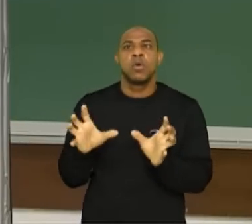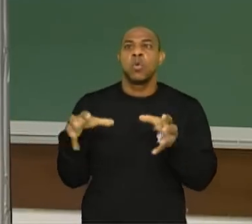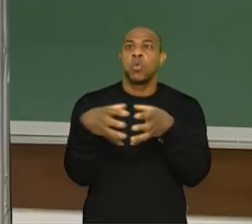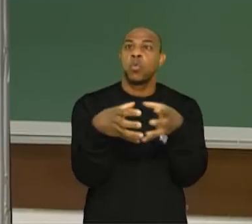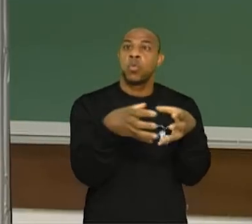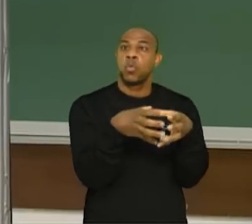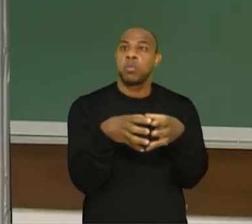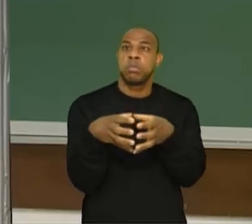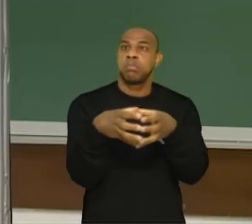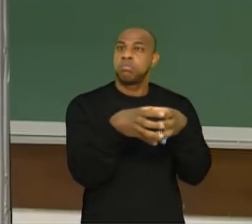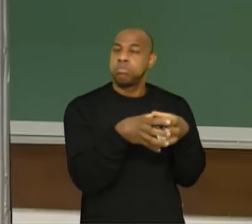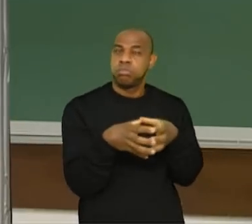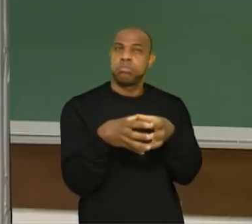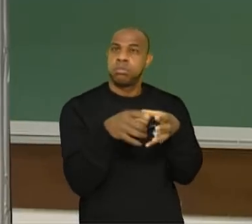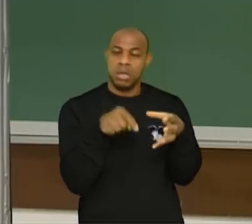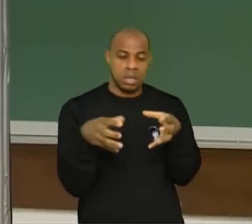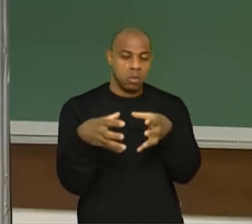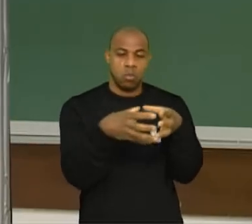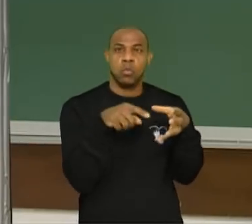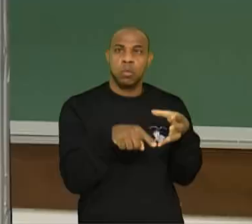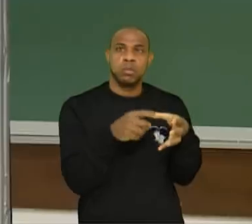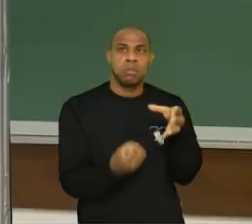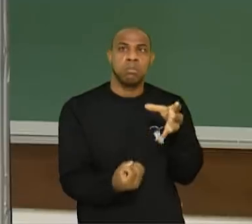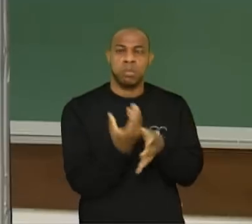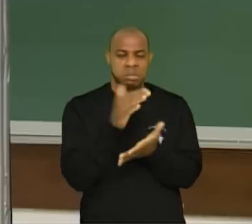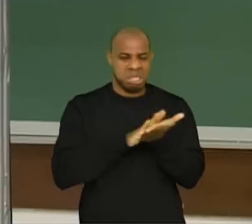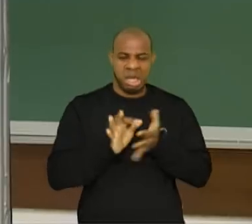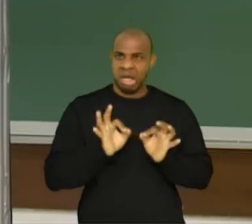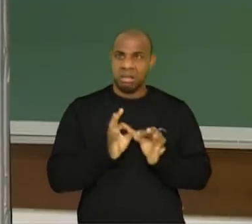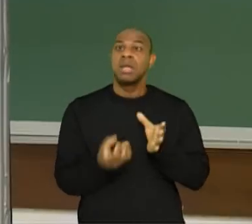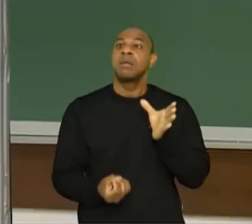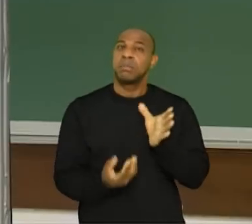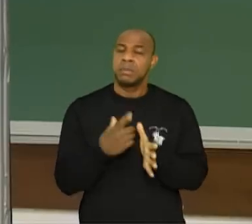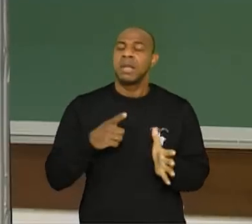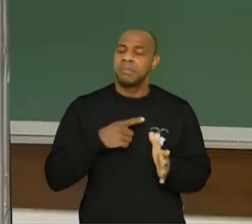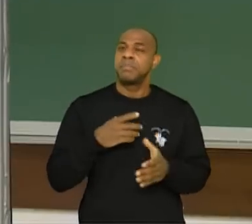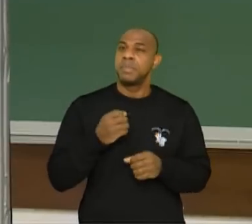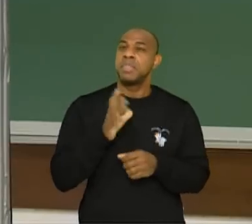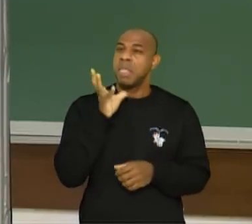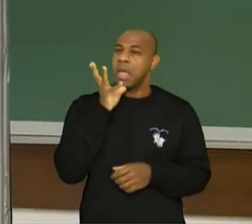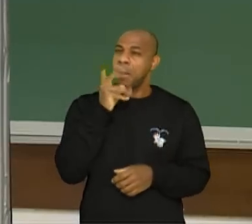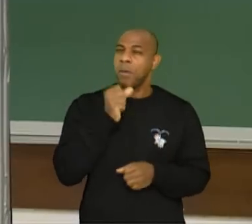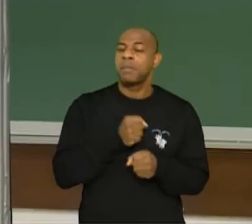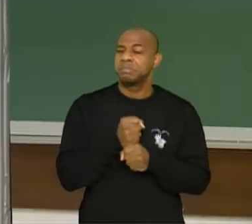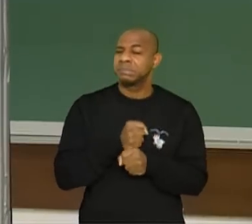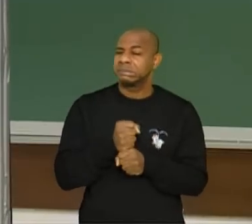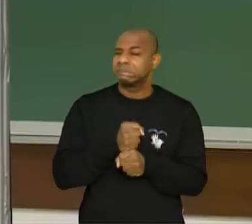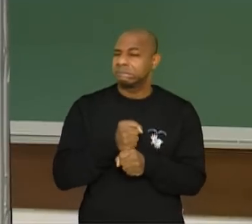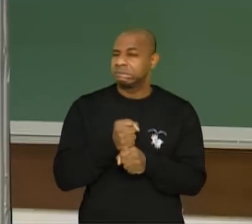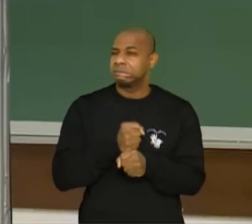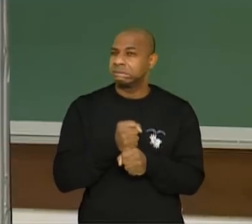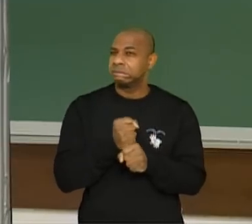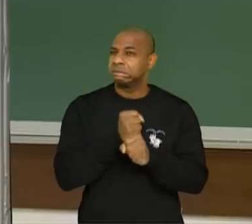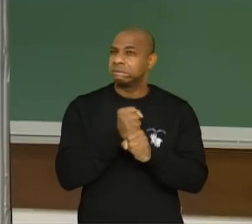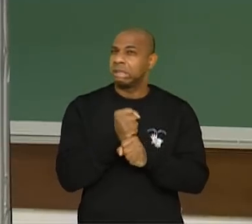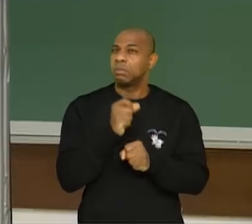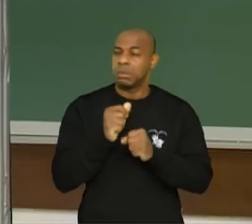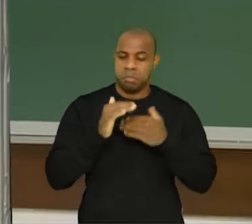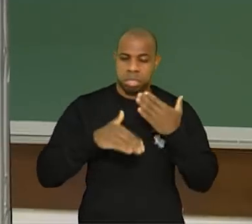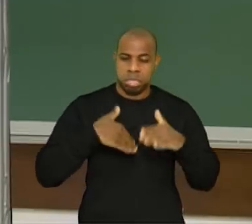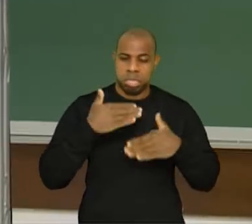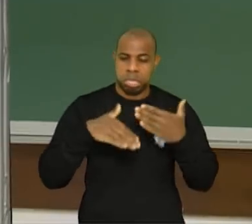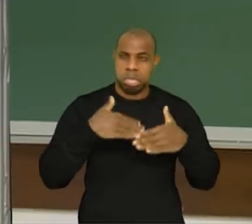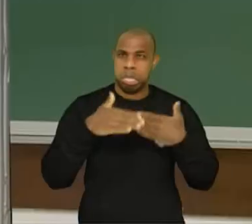comunidade, tá? E essa comunidade não surge do nada, ela leva séculos, muitas vezes, para